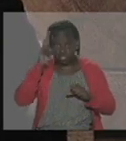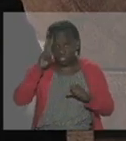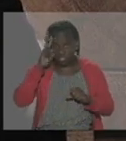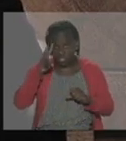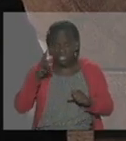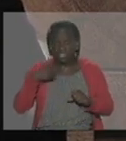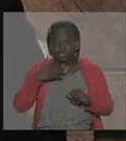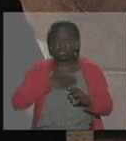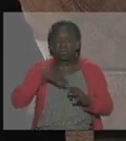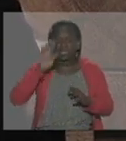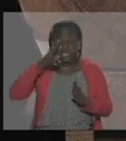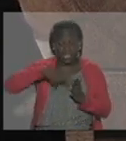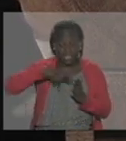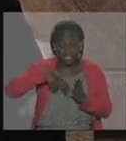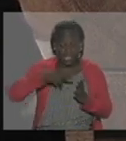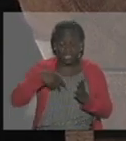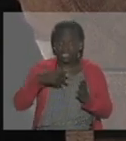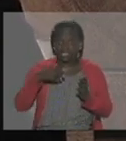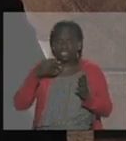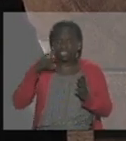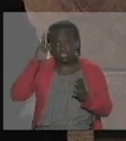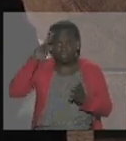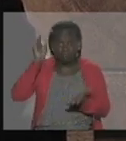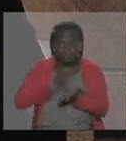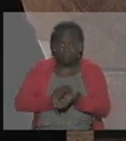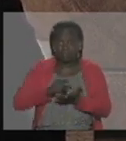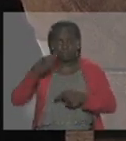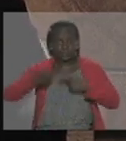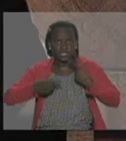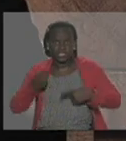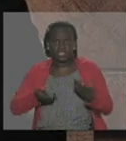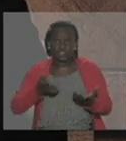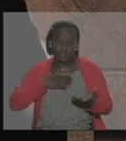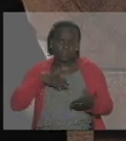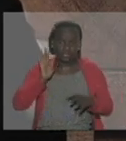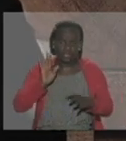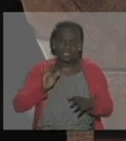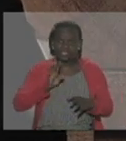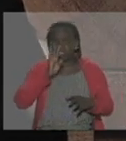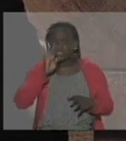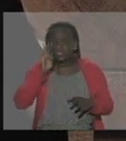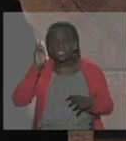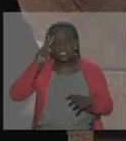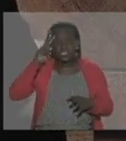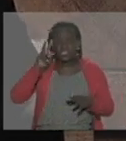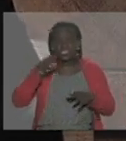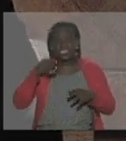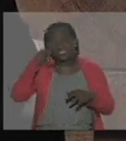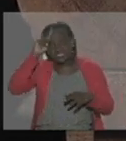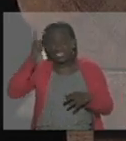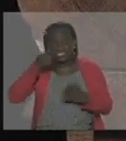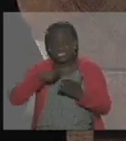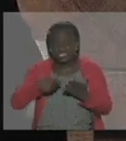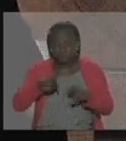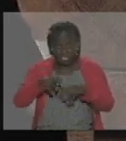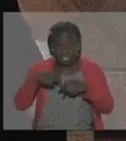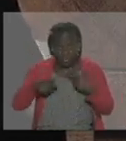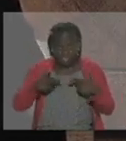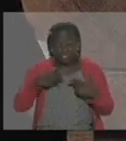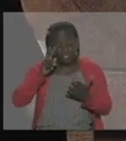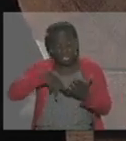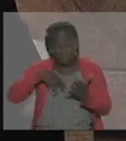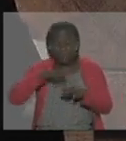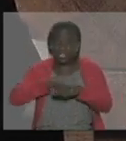formação de história eu era uma leitora mais de não ficção mais de política e aí em função do